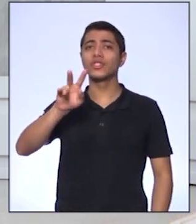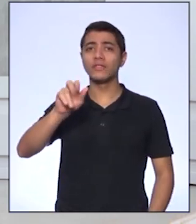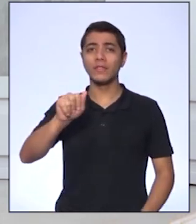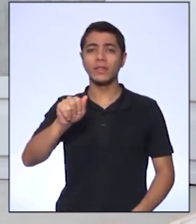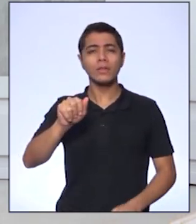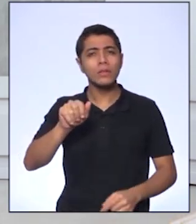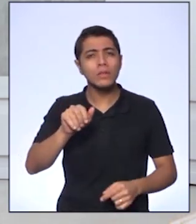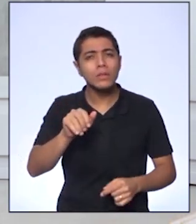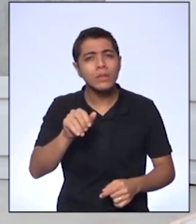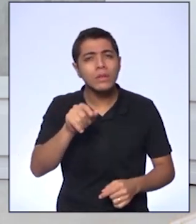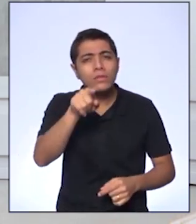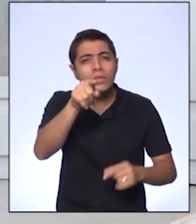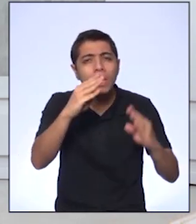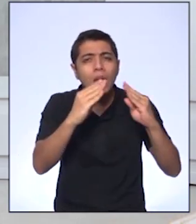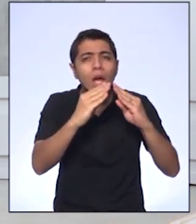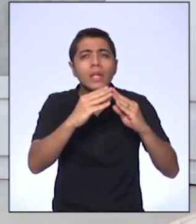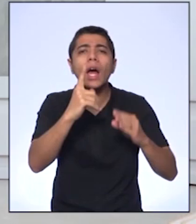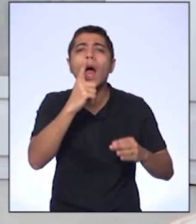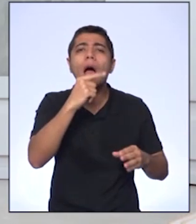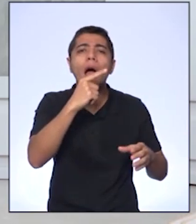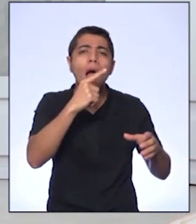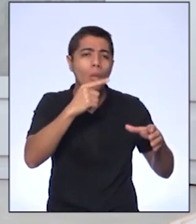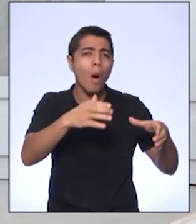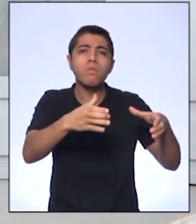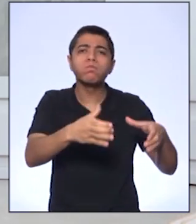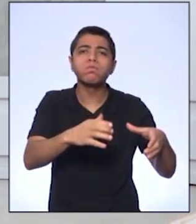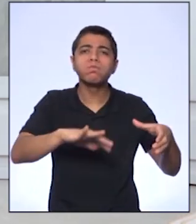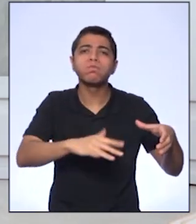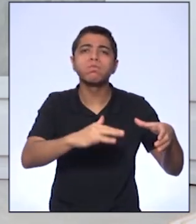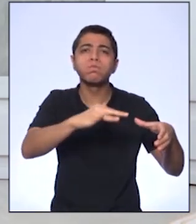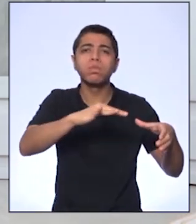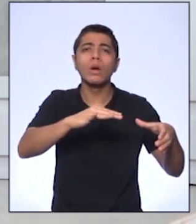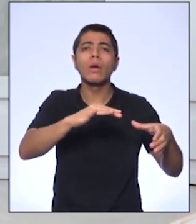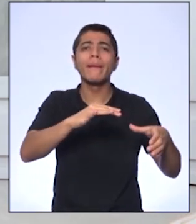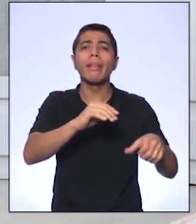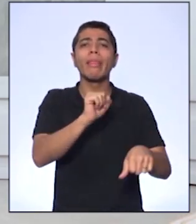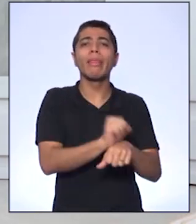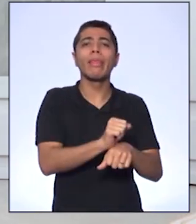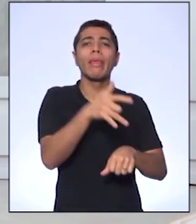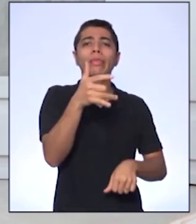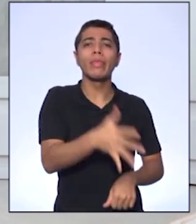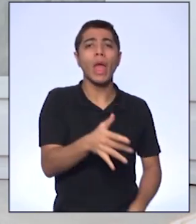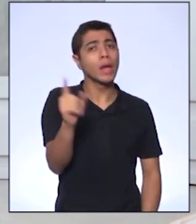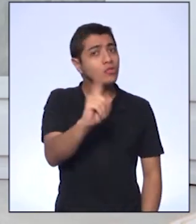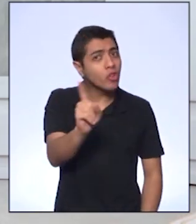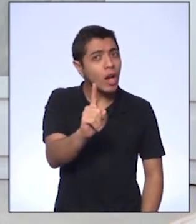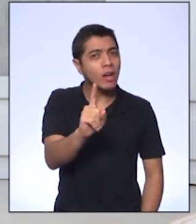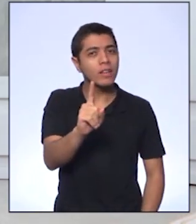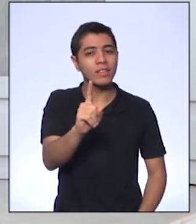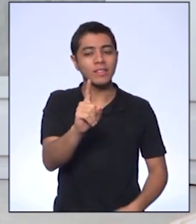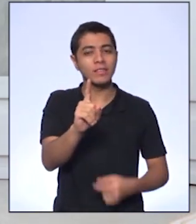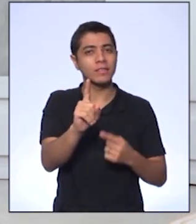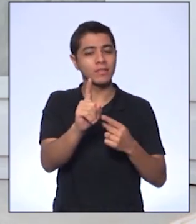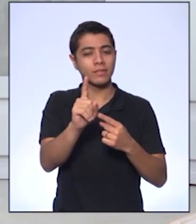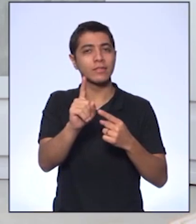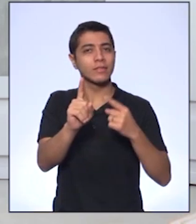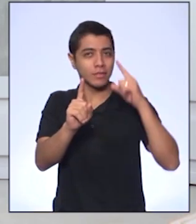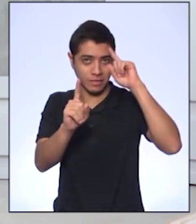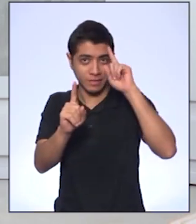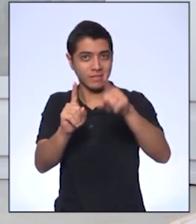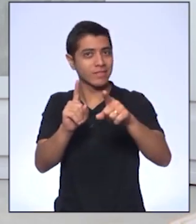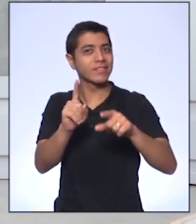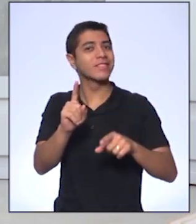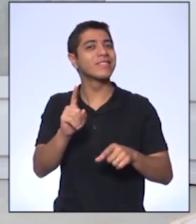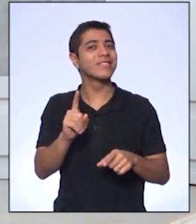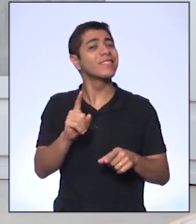Não deixe acumular pneus no seu quintal. Percebe que loucura? É assim que vem. Eu não sei você, mas quando eu